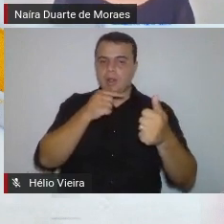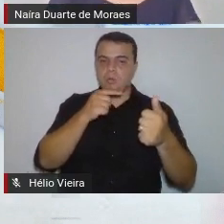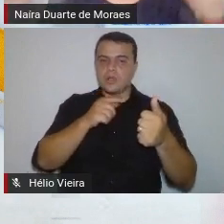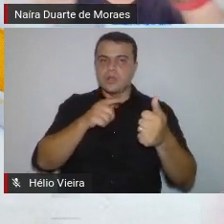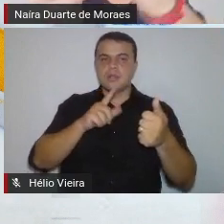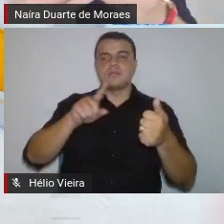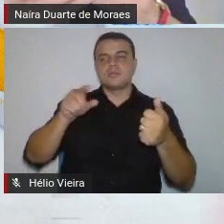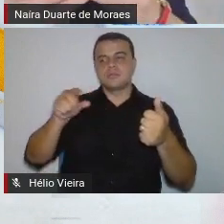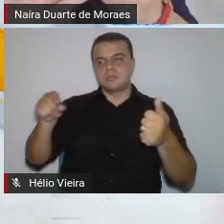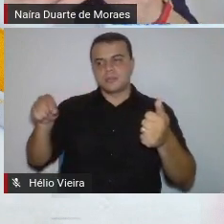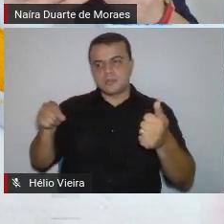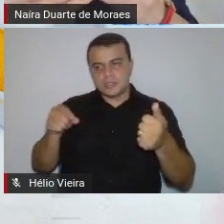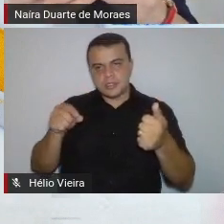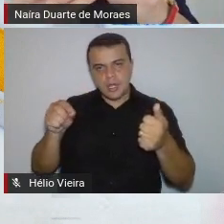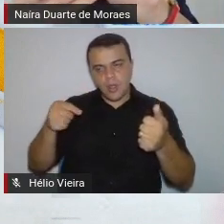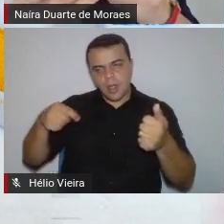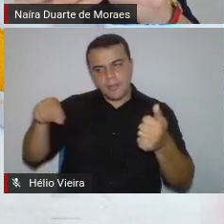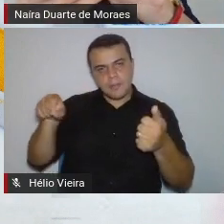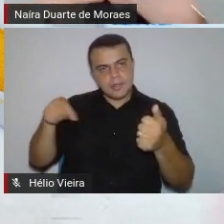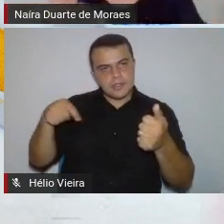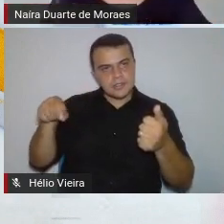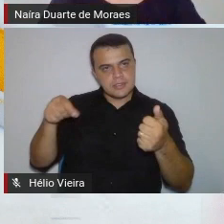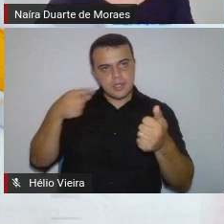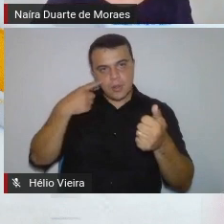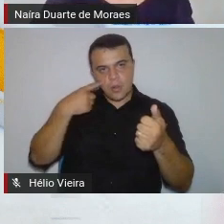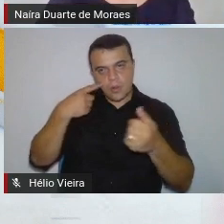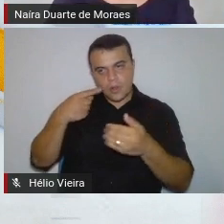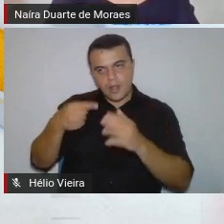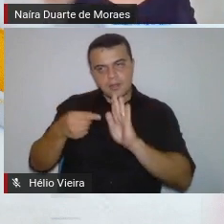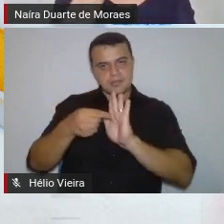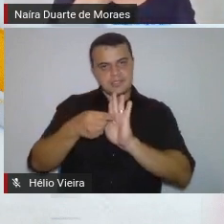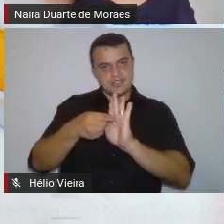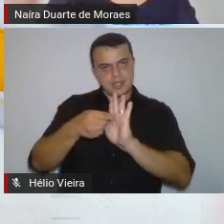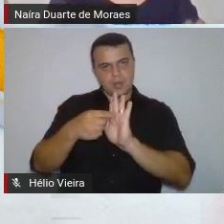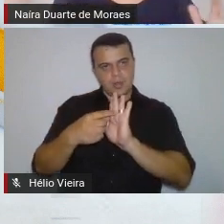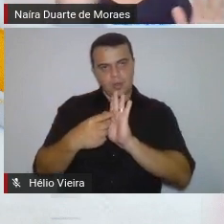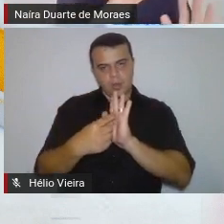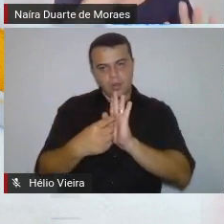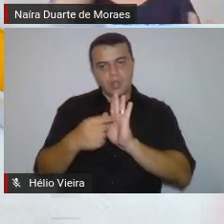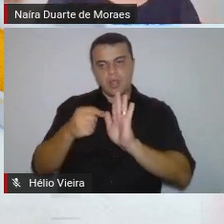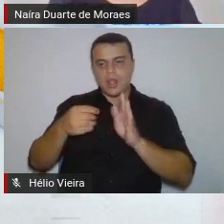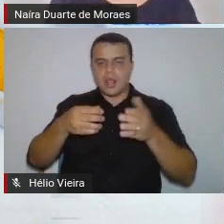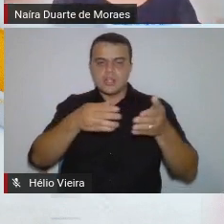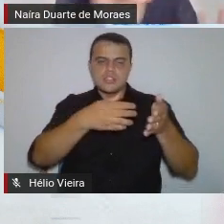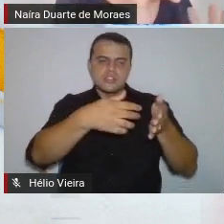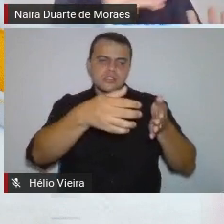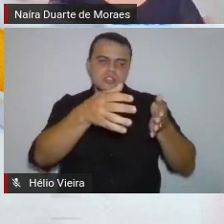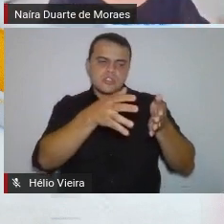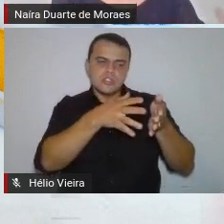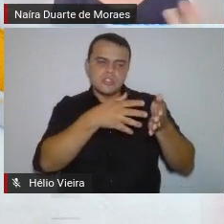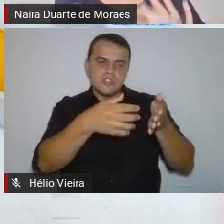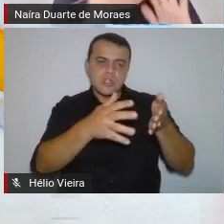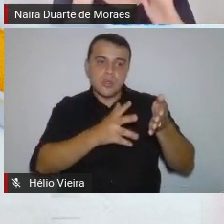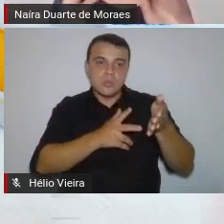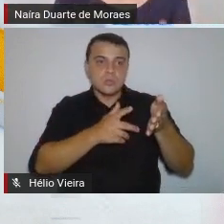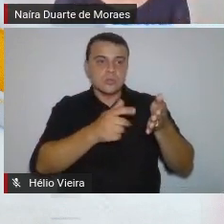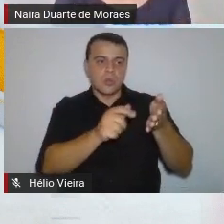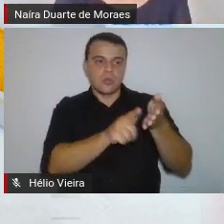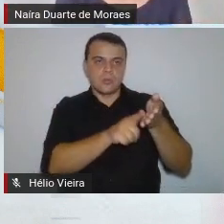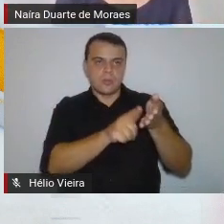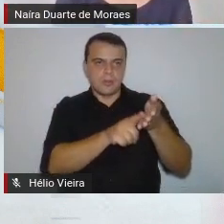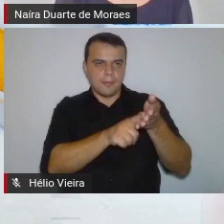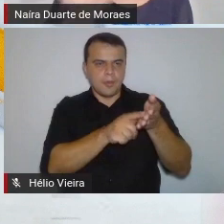pincel, né? Nosso pincel aqui, esse pincel chato, espalhar essa tinta ao longo de todo o papel de maneira